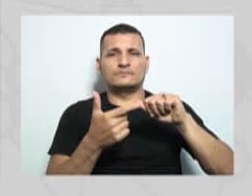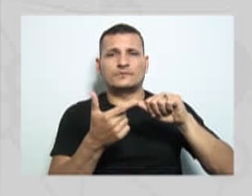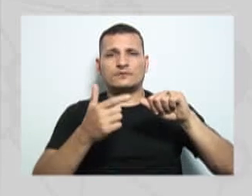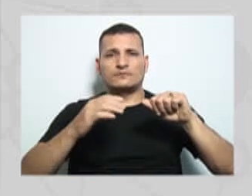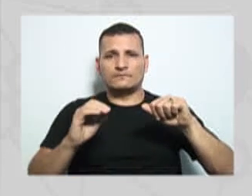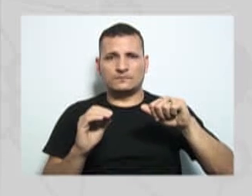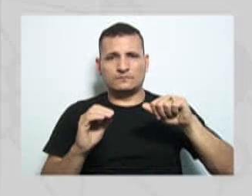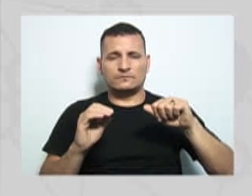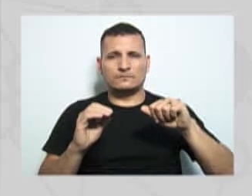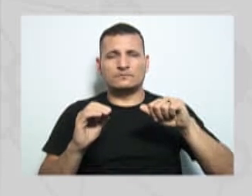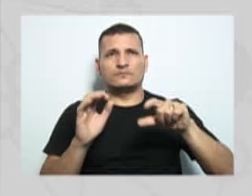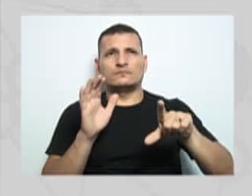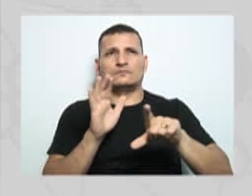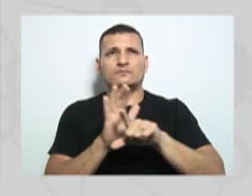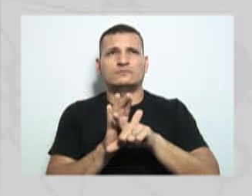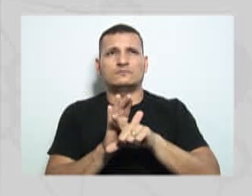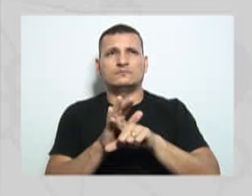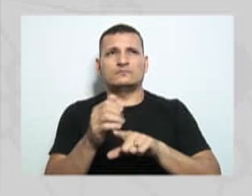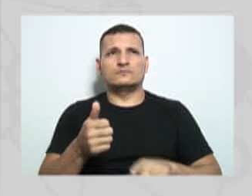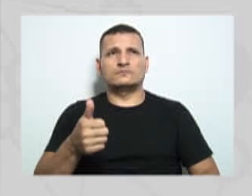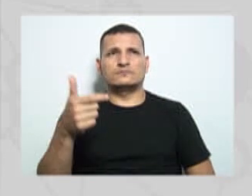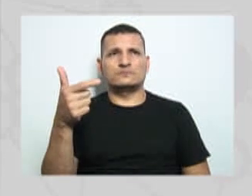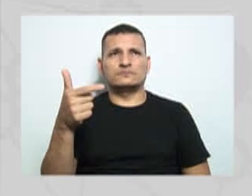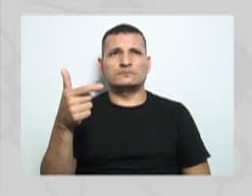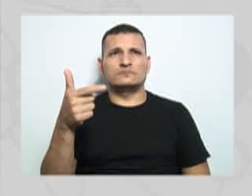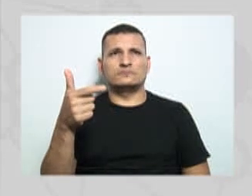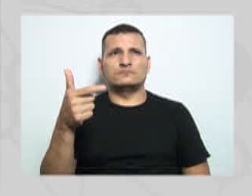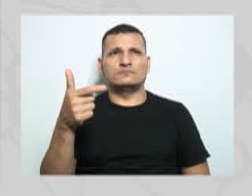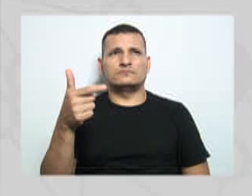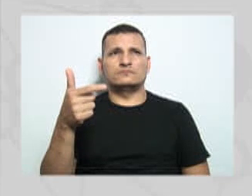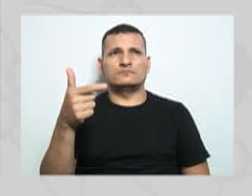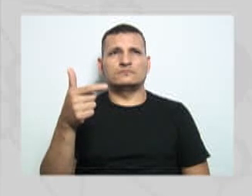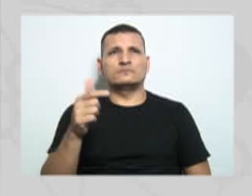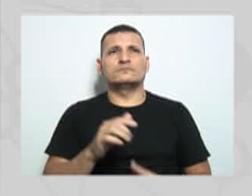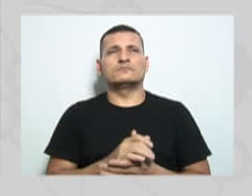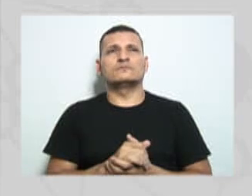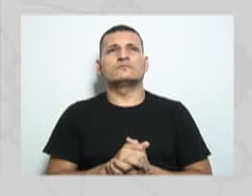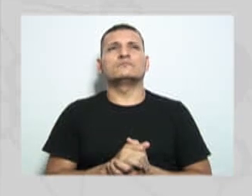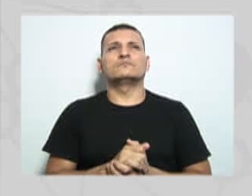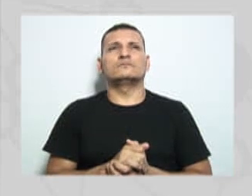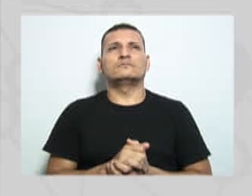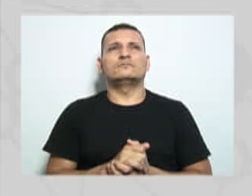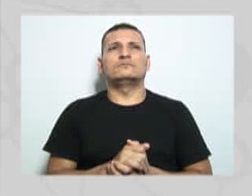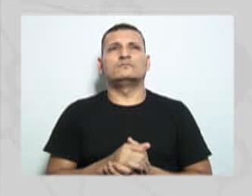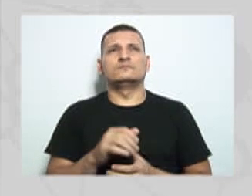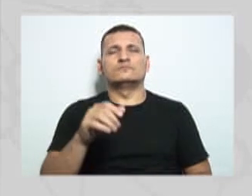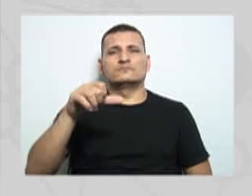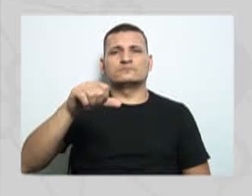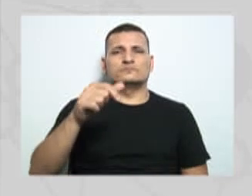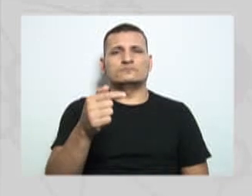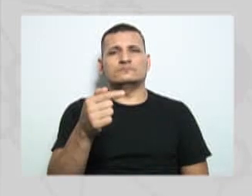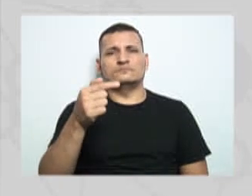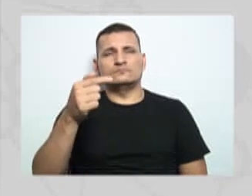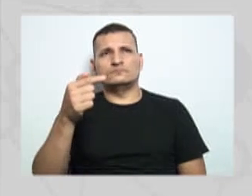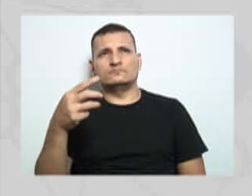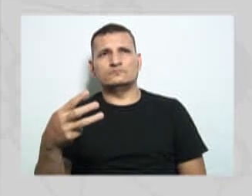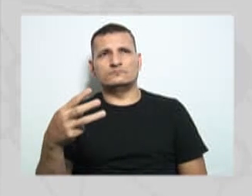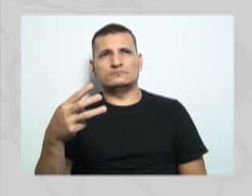número 12.973, de 13 de maio de 2014. Pela força do artigo 22 da Lei